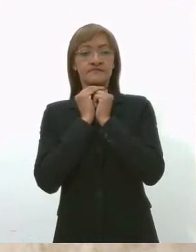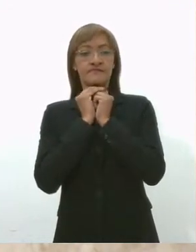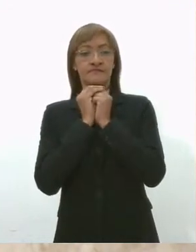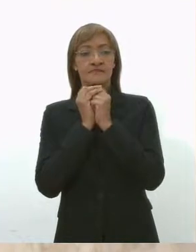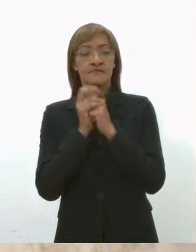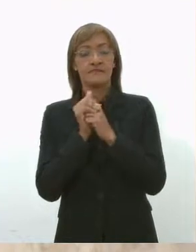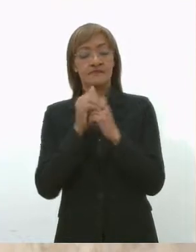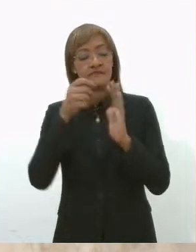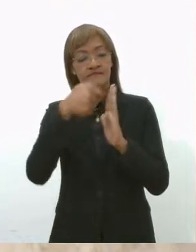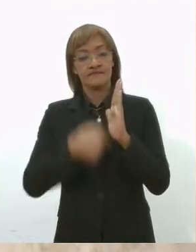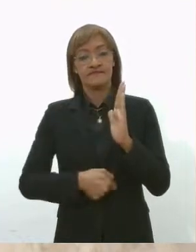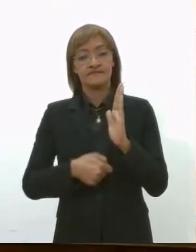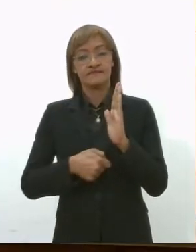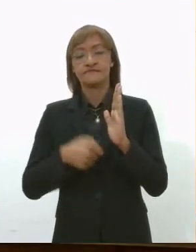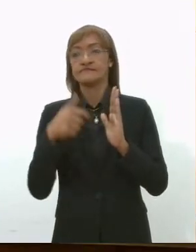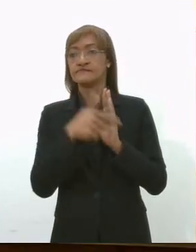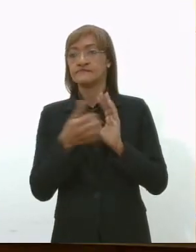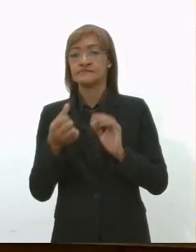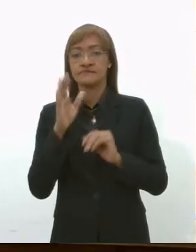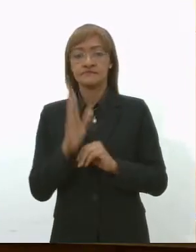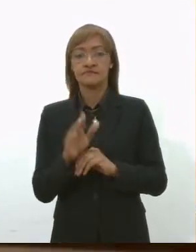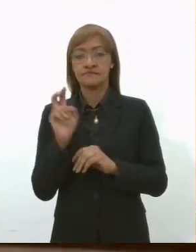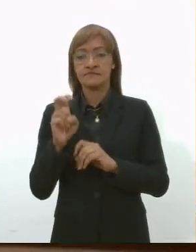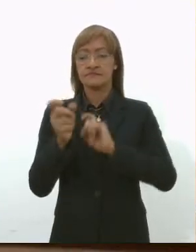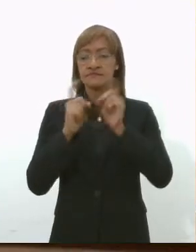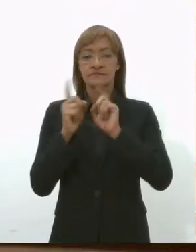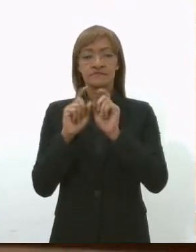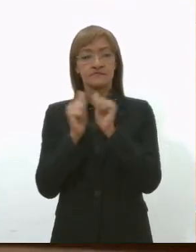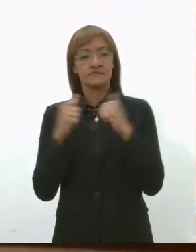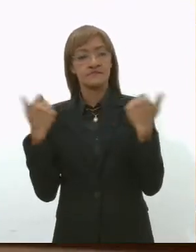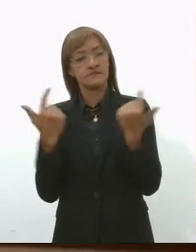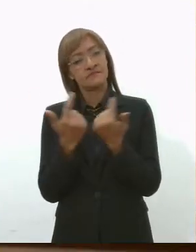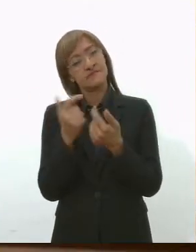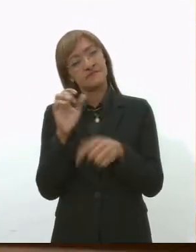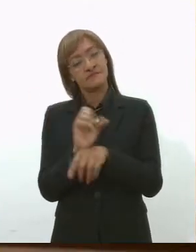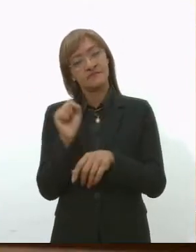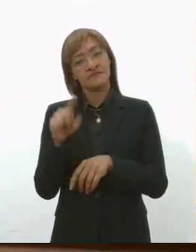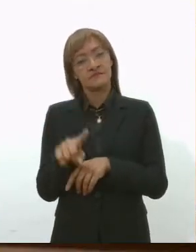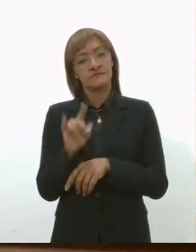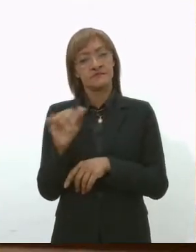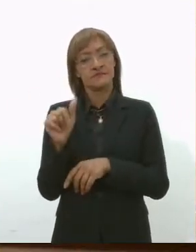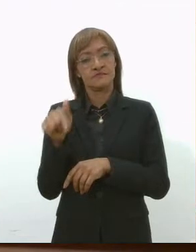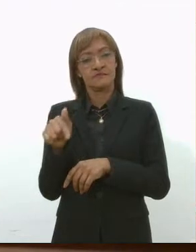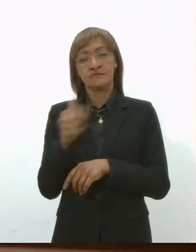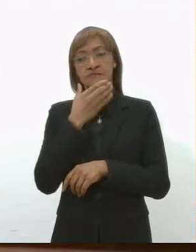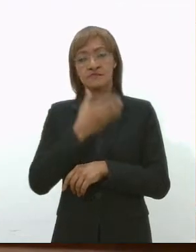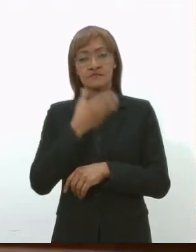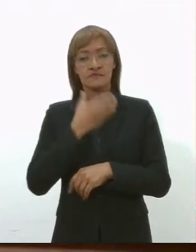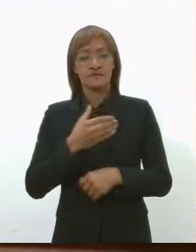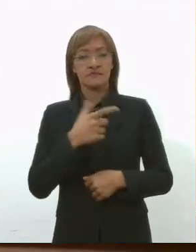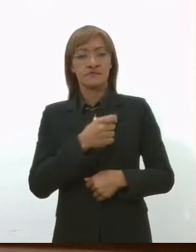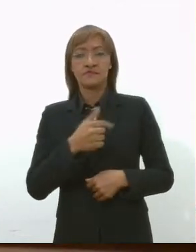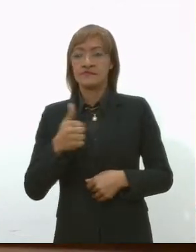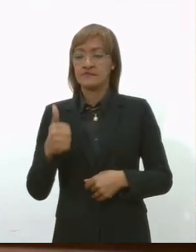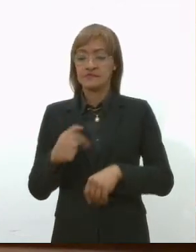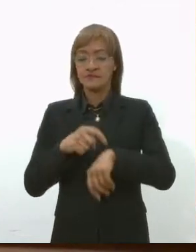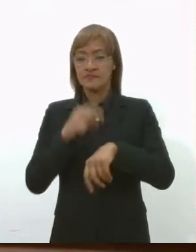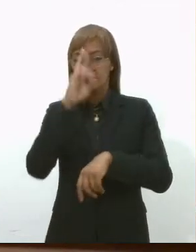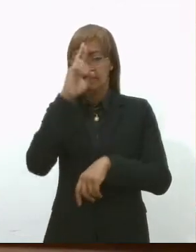Ata da 65ª Sessão Extraordinária da Assembleia Legislativa do Estado de Sergipe, realizada no dia 7 de dezembro de 2021, às 12 horas e 10